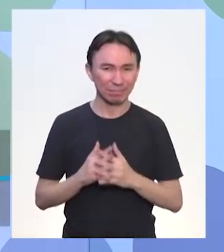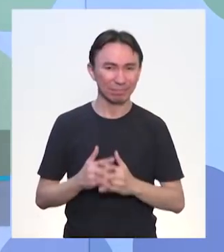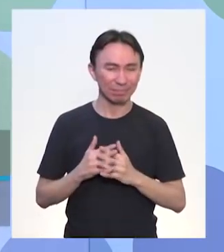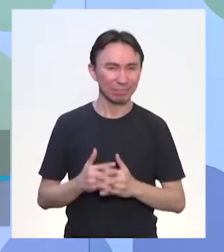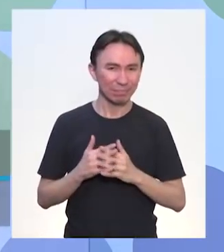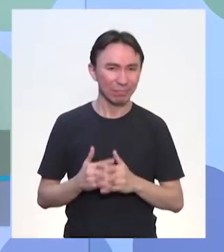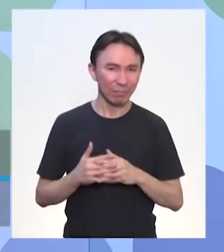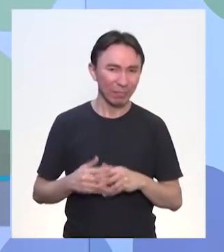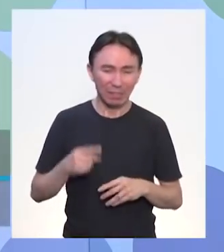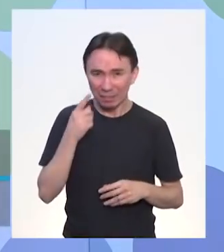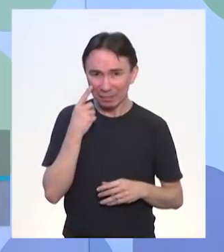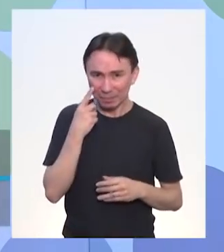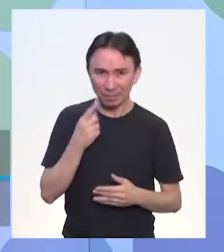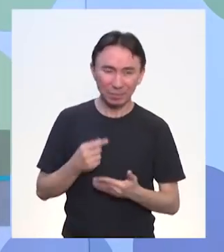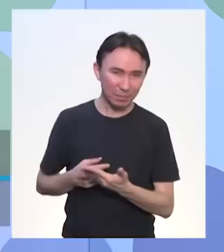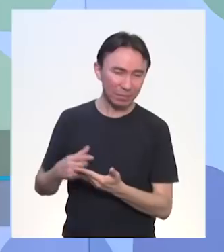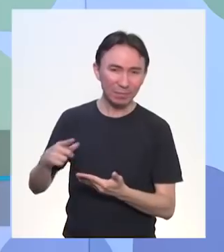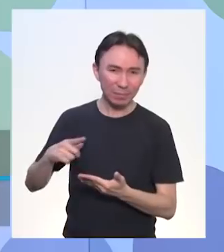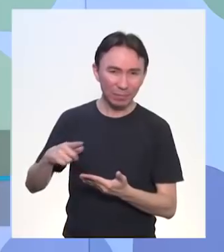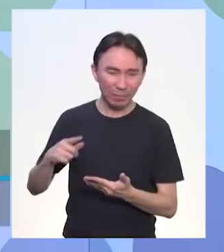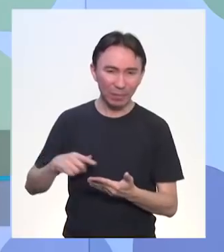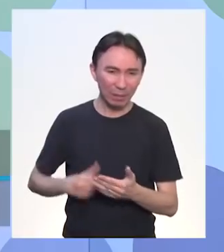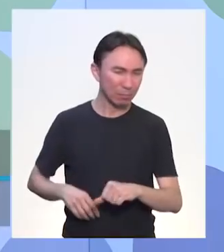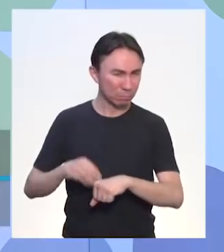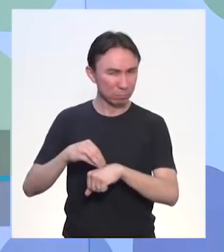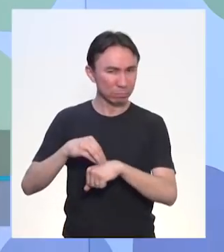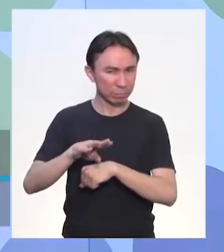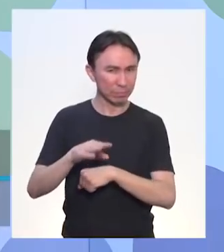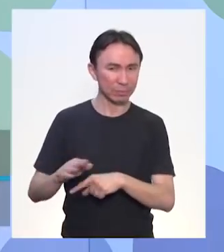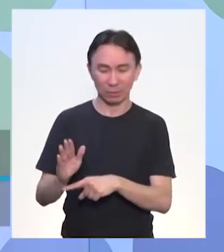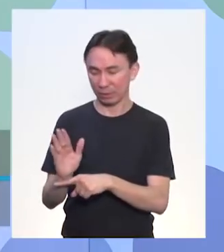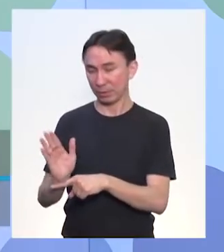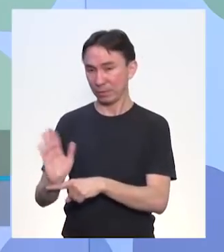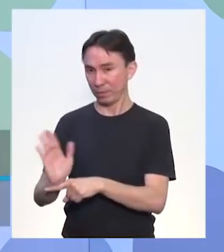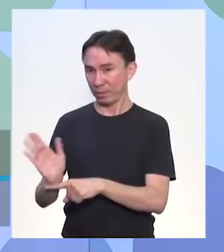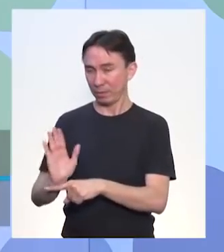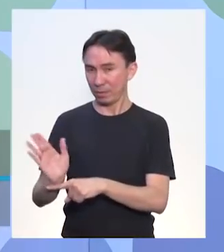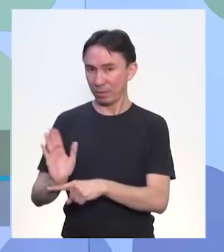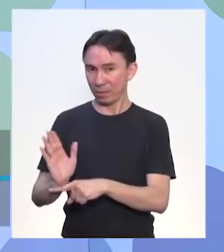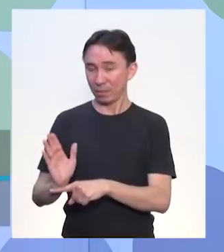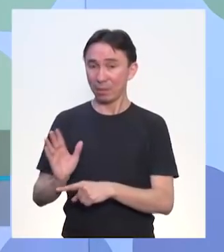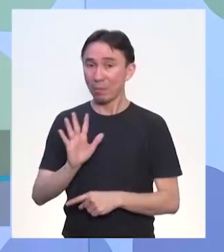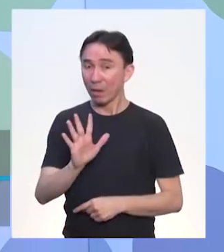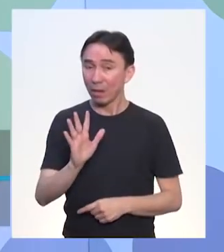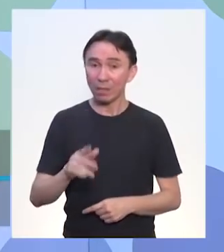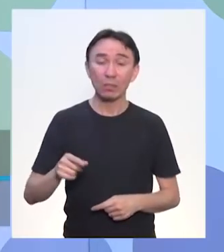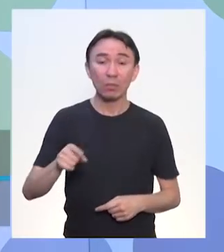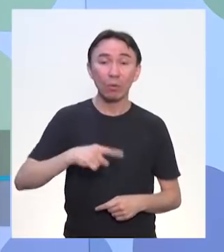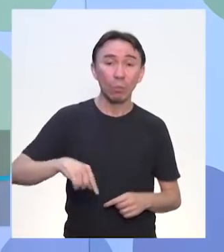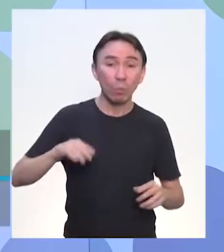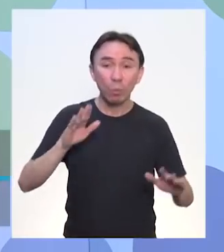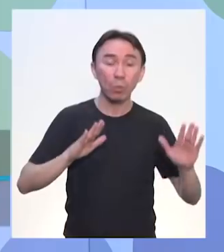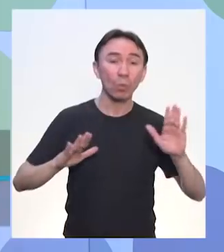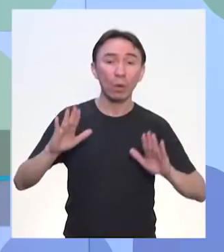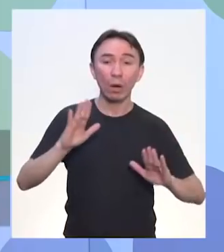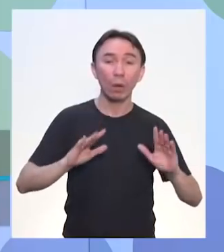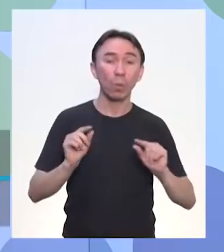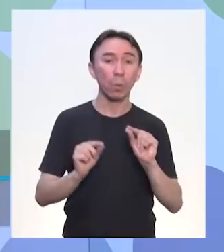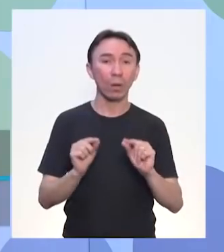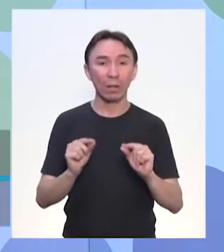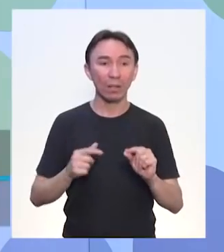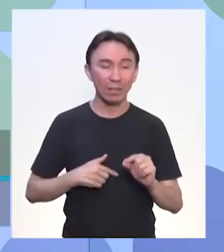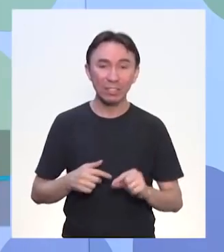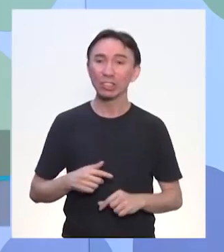vai colocar aqui, né, uma sugestão de filme para vocês do A Onda, mas é justamente isso. A gente tem que tomar cuidado para não cair nesse erro de novo,